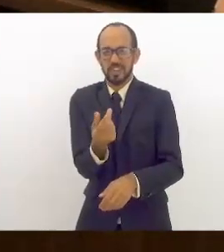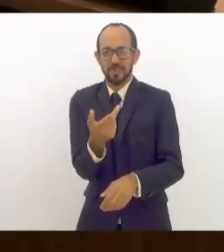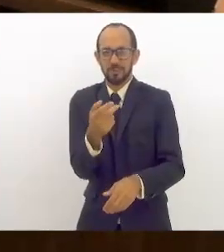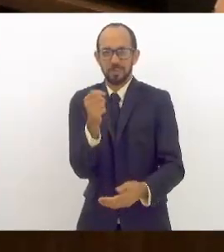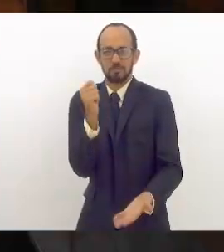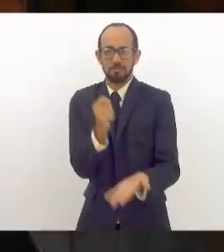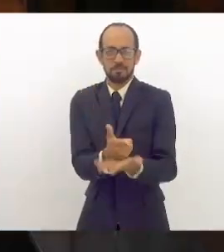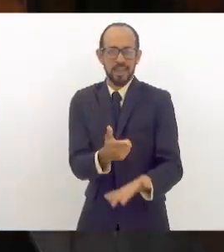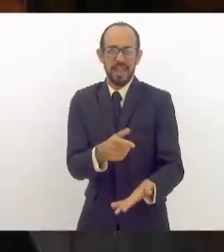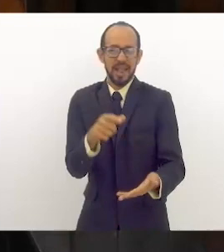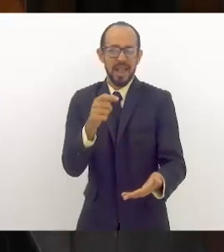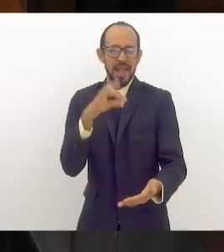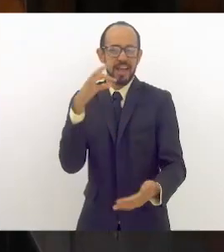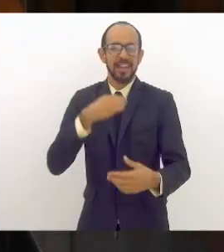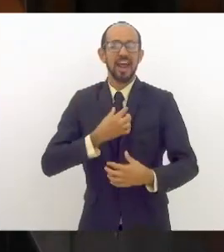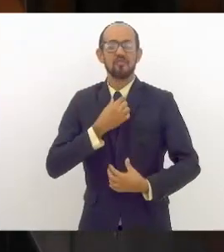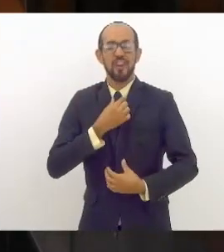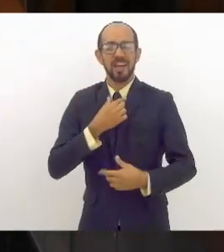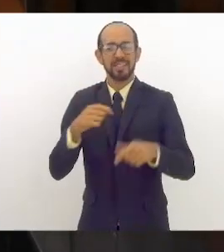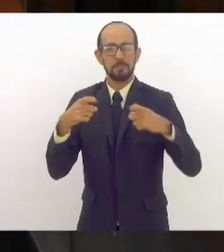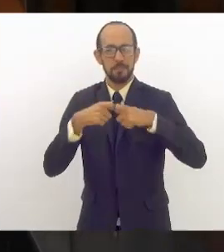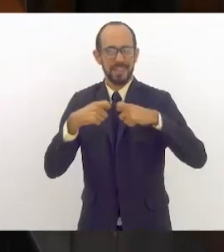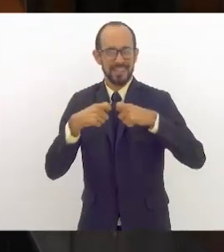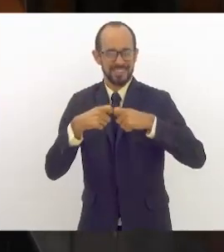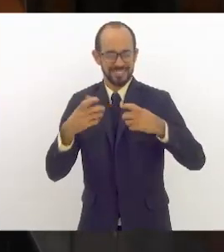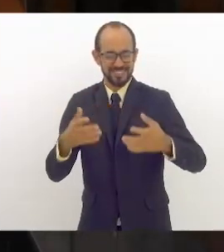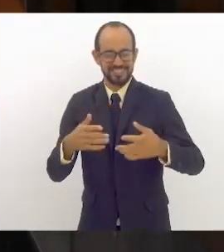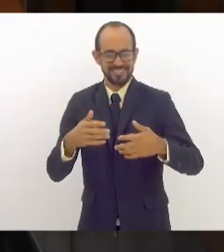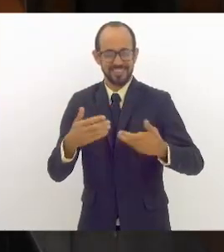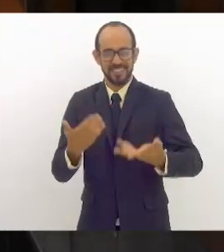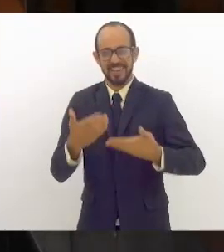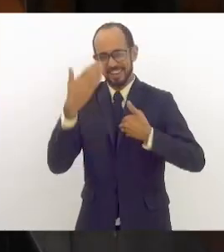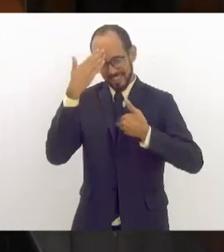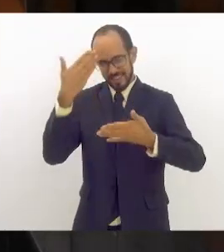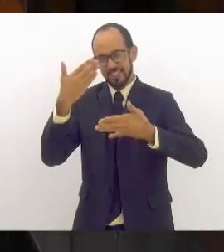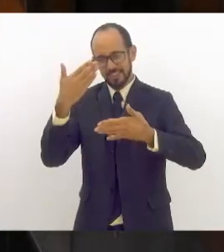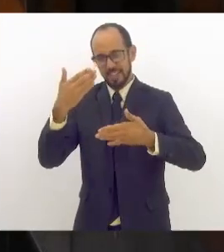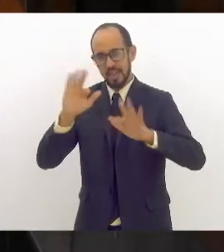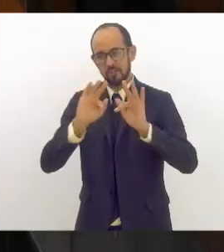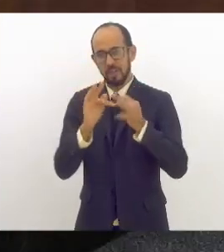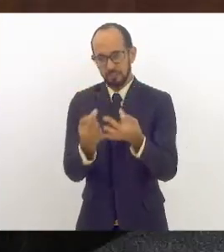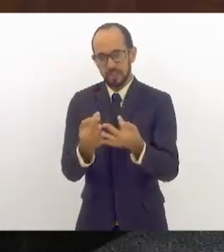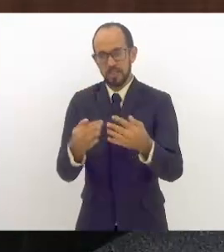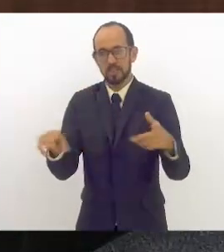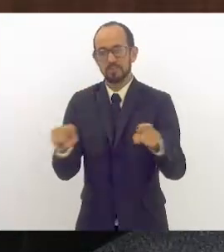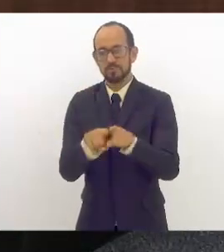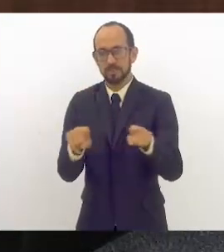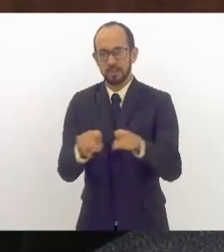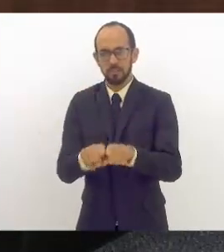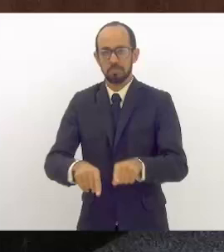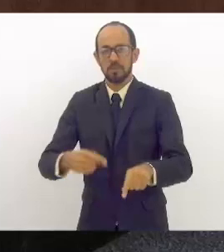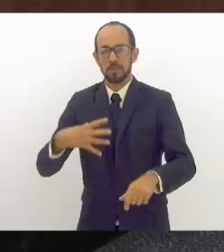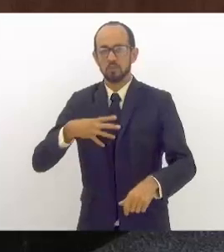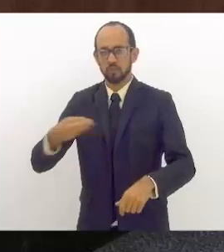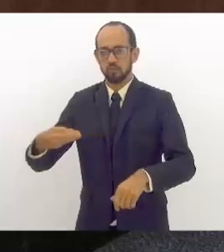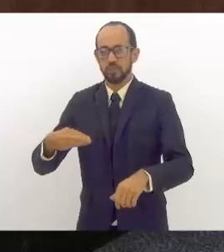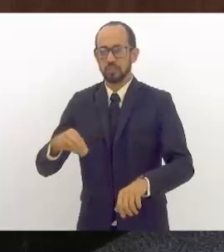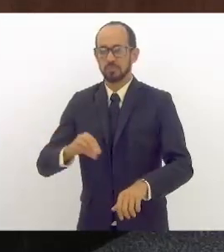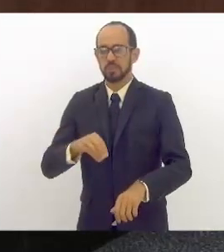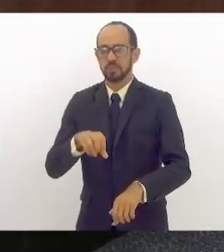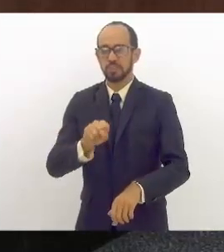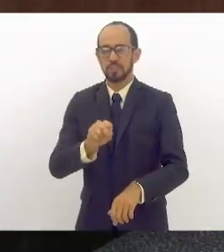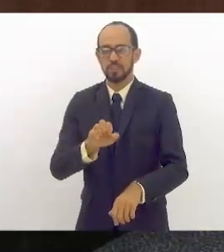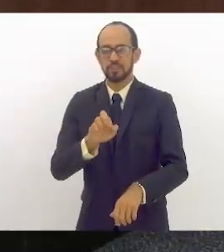mas eu quero agradecer a presença aqui da minha família dos meus filhos Sérgio Bernardo a minha esposa